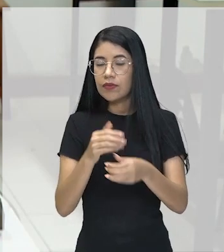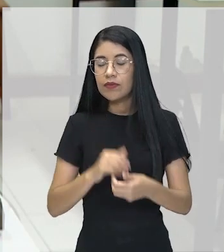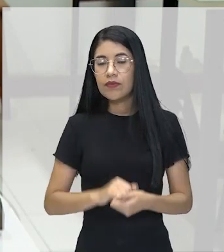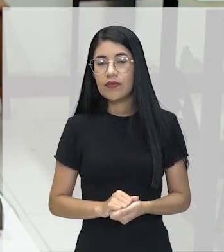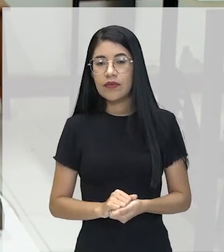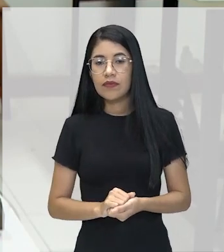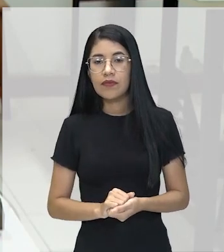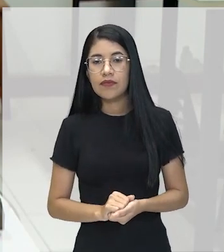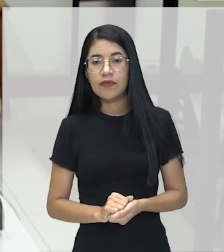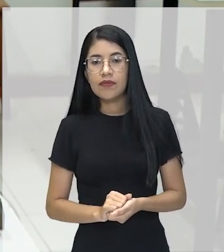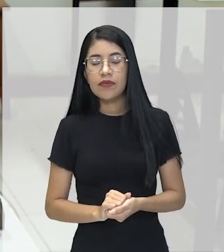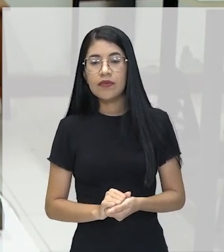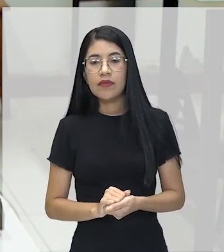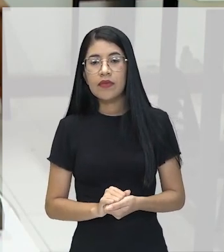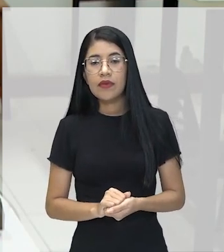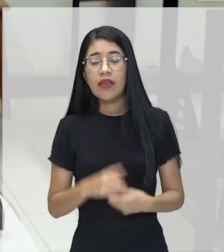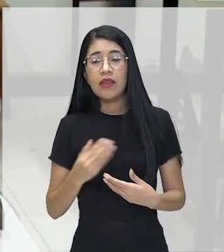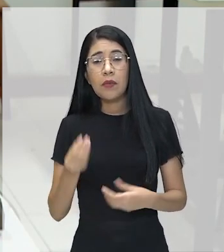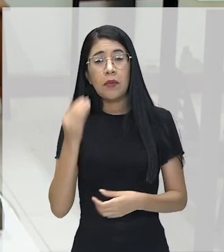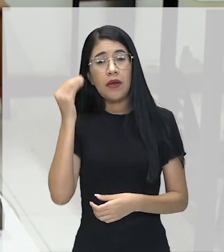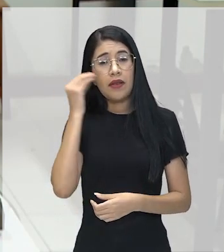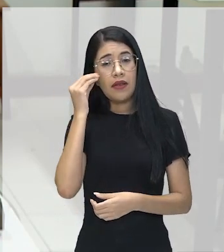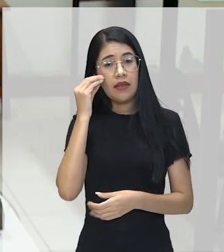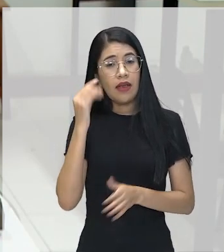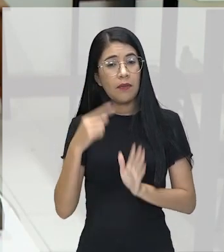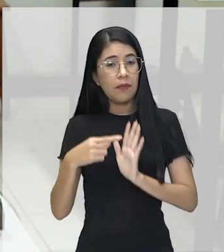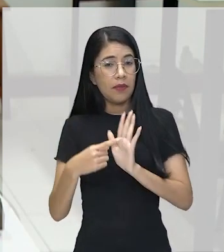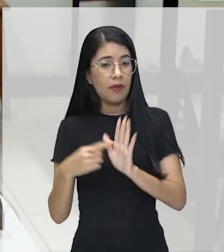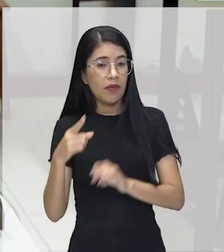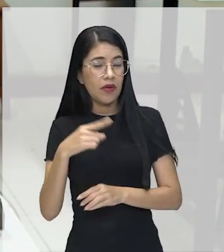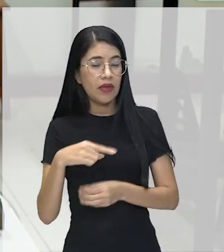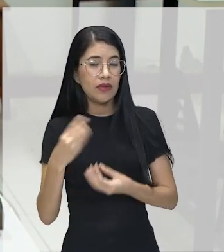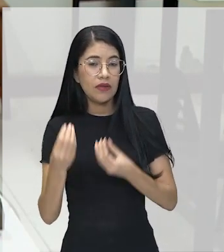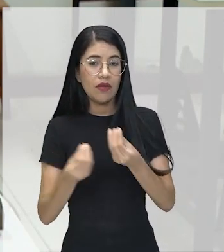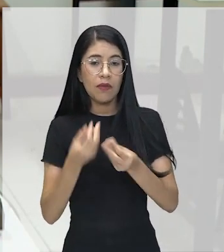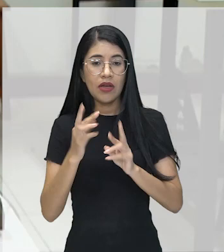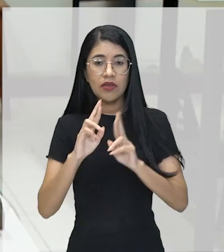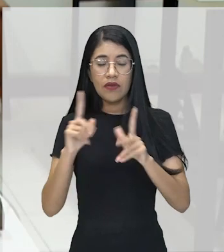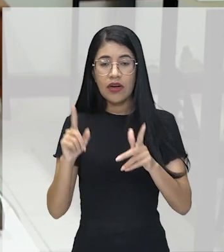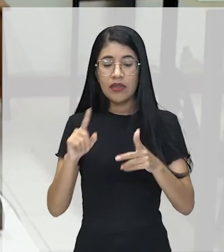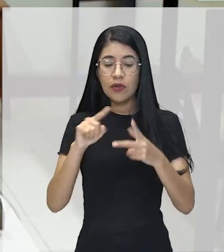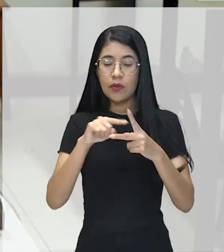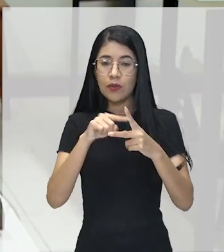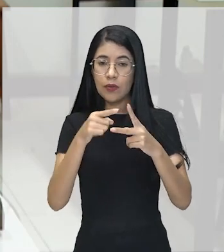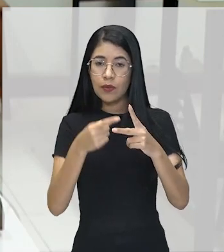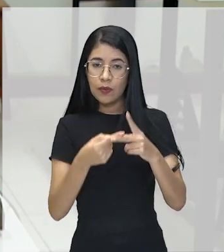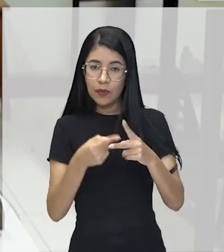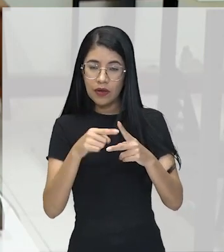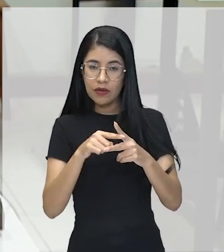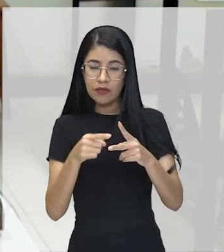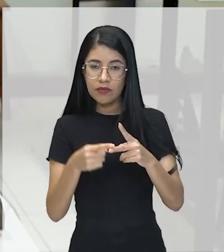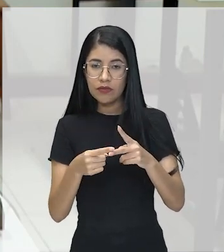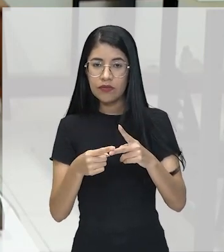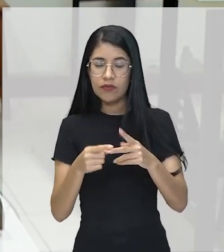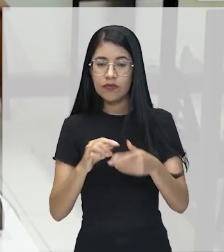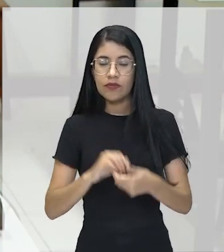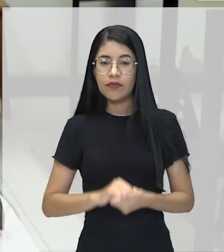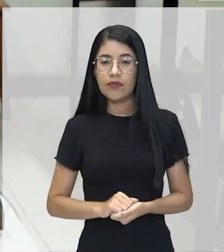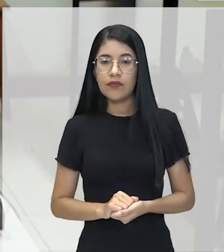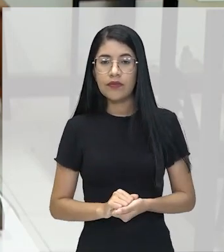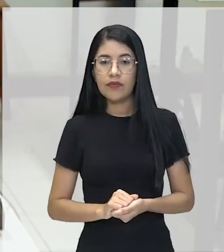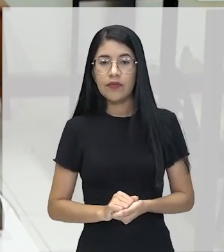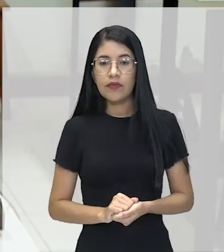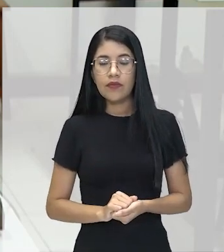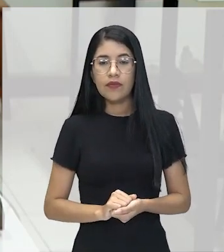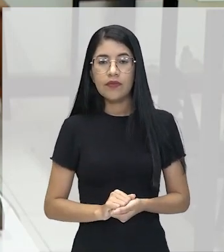Nós vamos, então, tentar mostrar a diferença entre o ângulo incidente e o ângulo refratado provocado